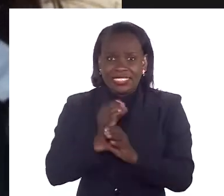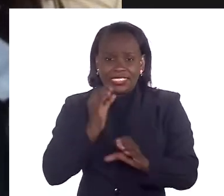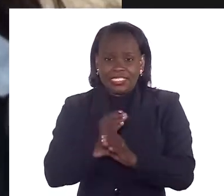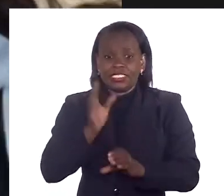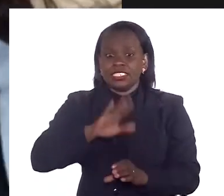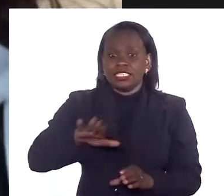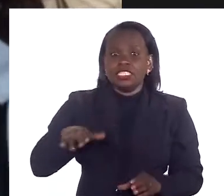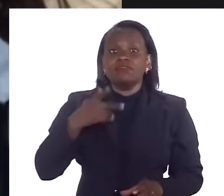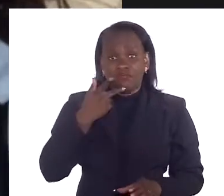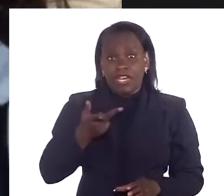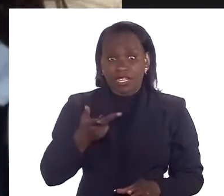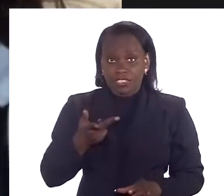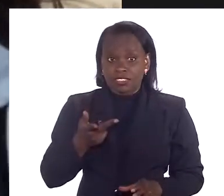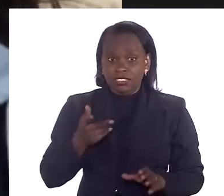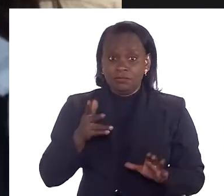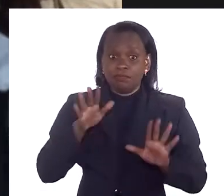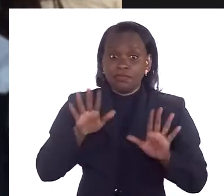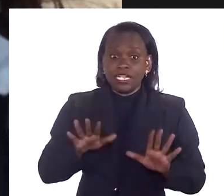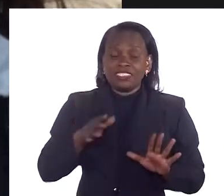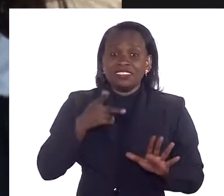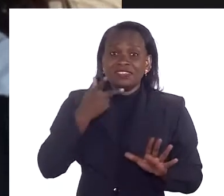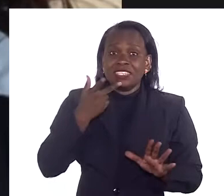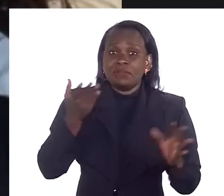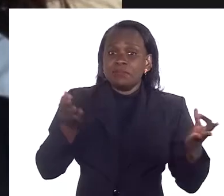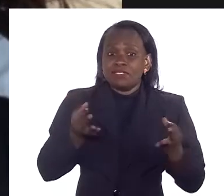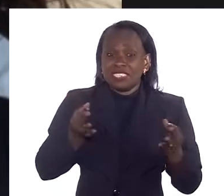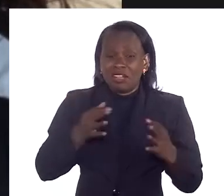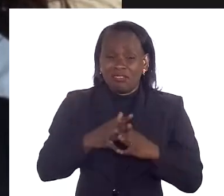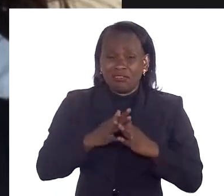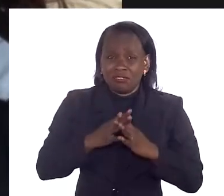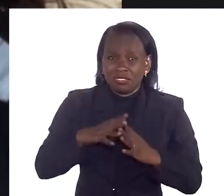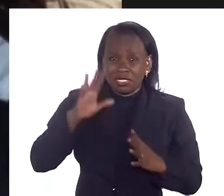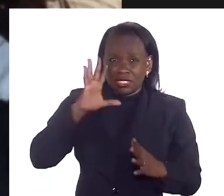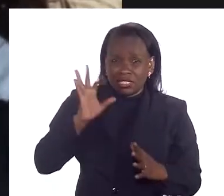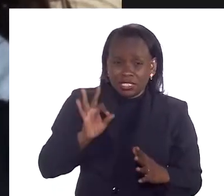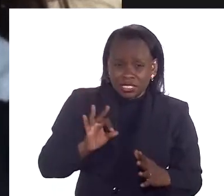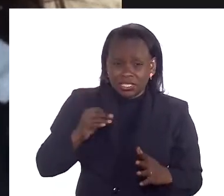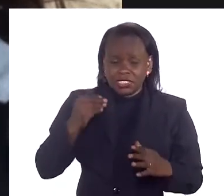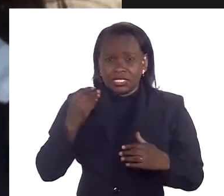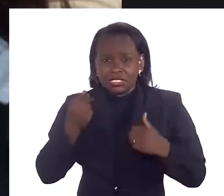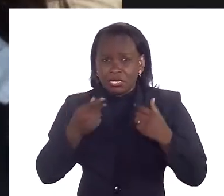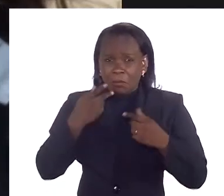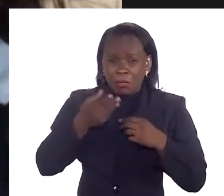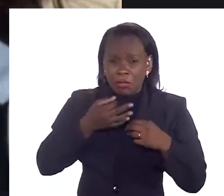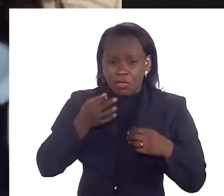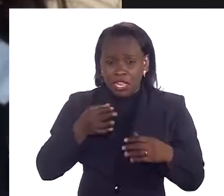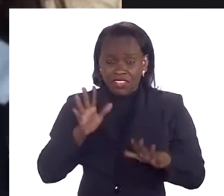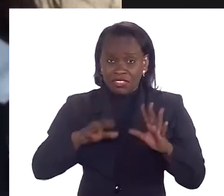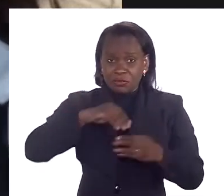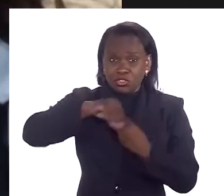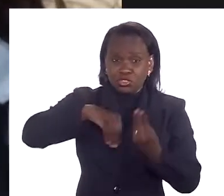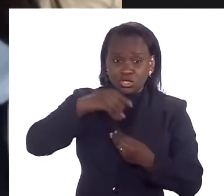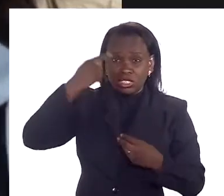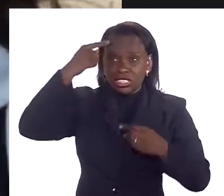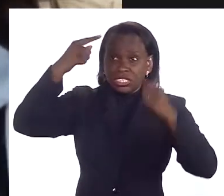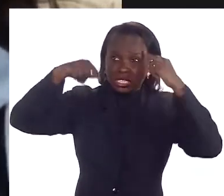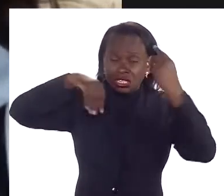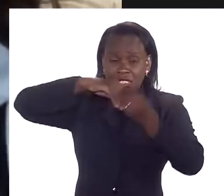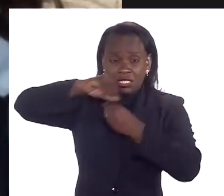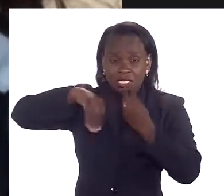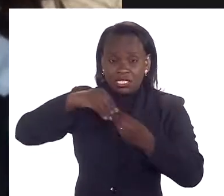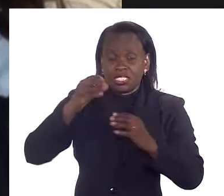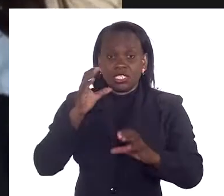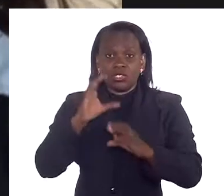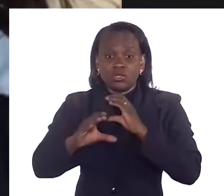comunicação, então são crianças que até falam, mas tem aquela fala confusa, pouco compreensível, que às vezes mistura as